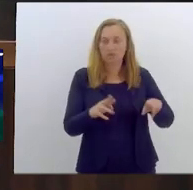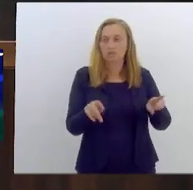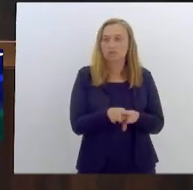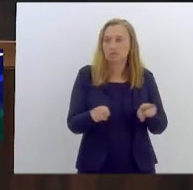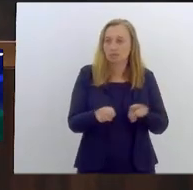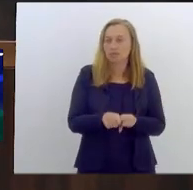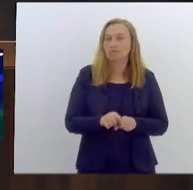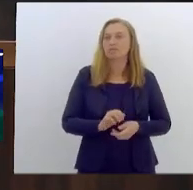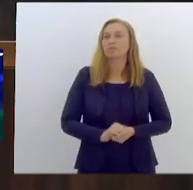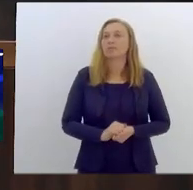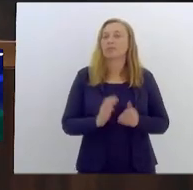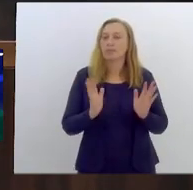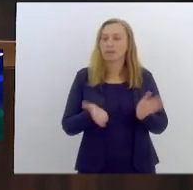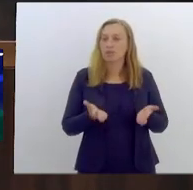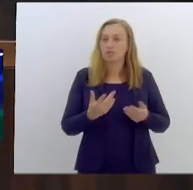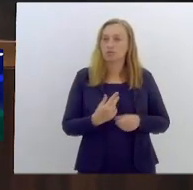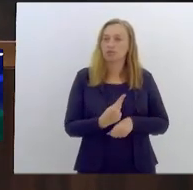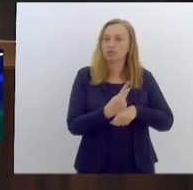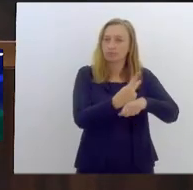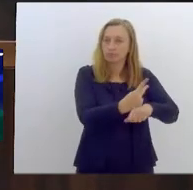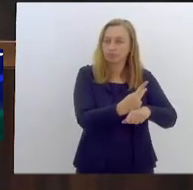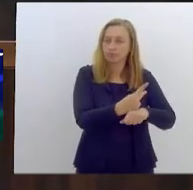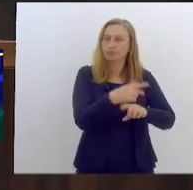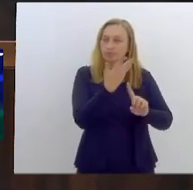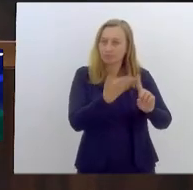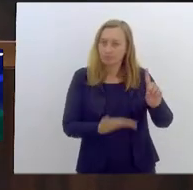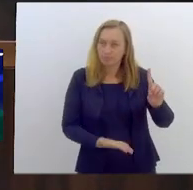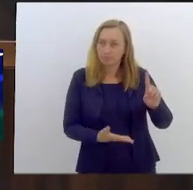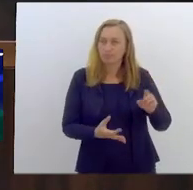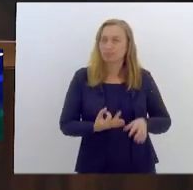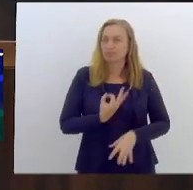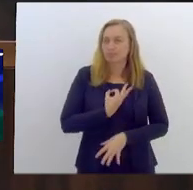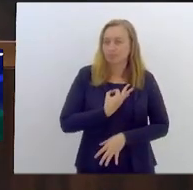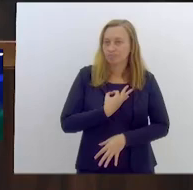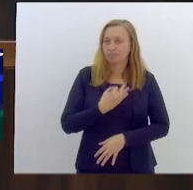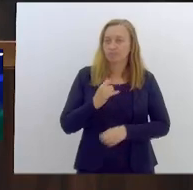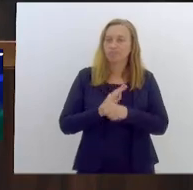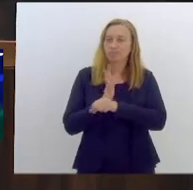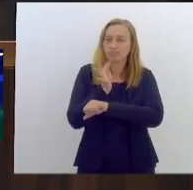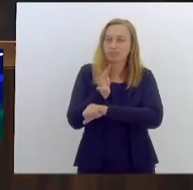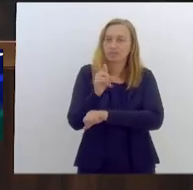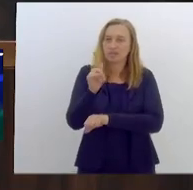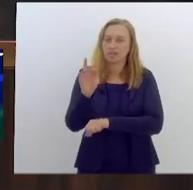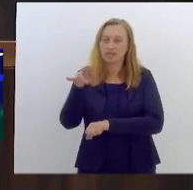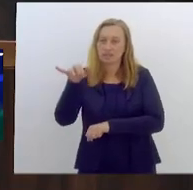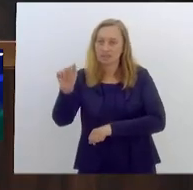foi homenageada hoje com a medalha, com o conjunto de medalha Esperança Garcia.